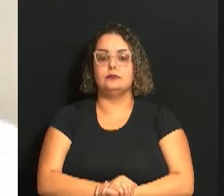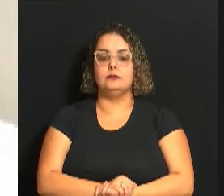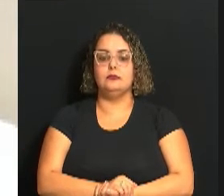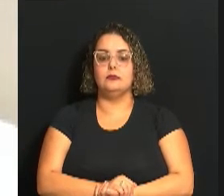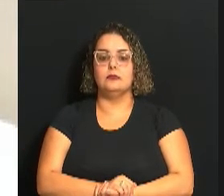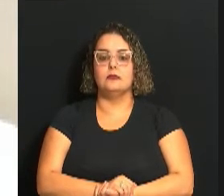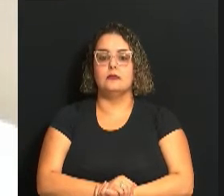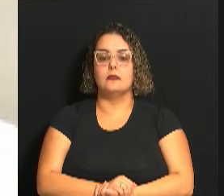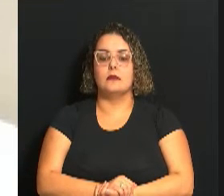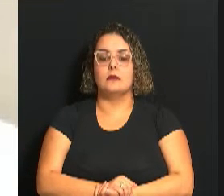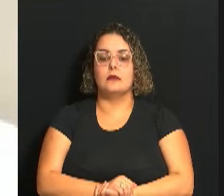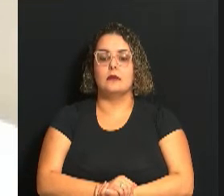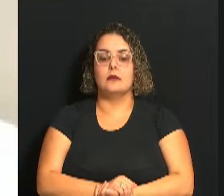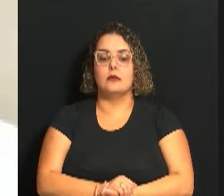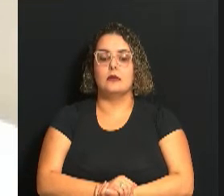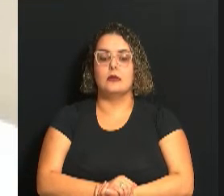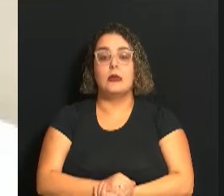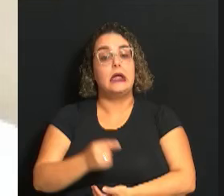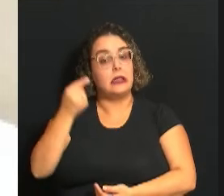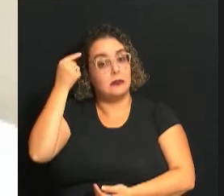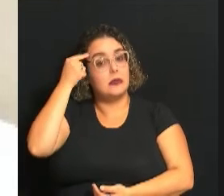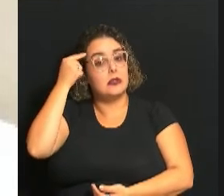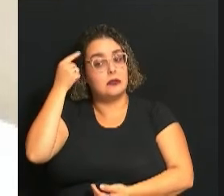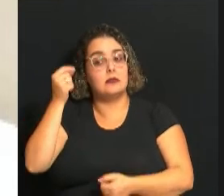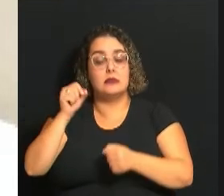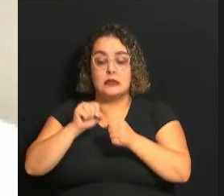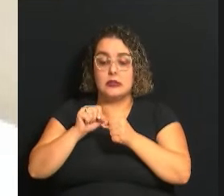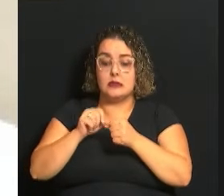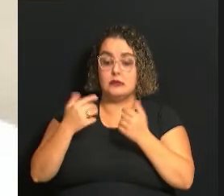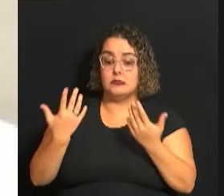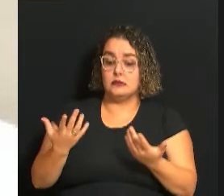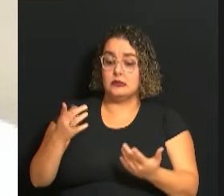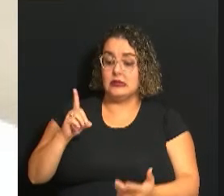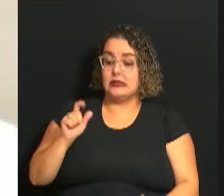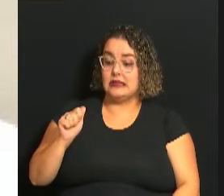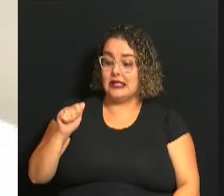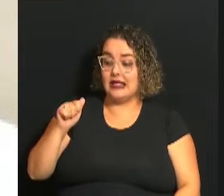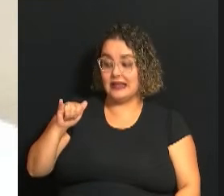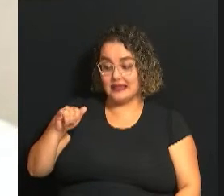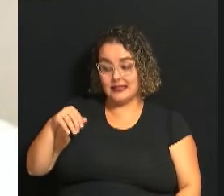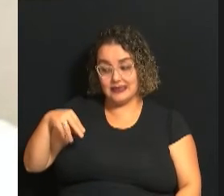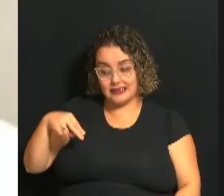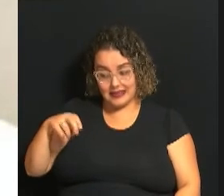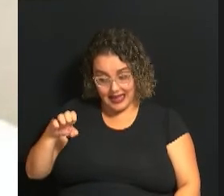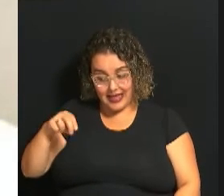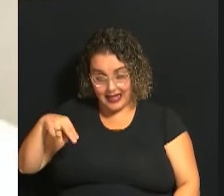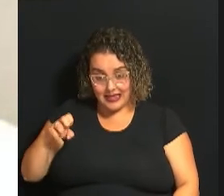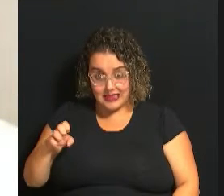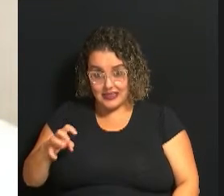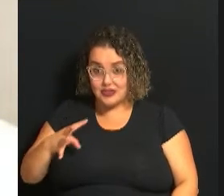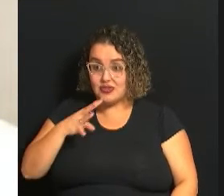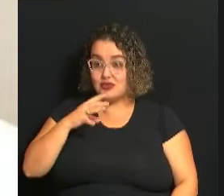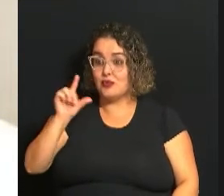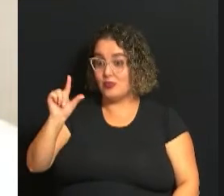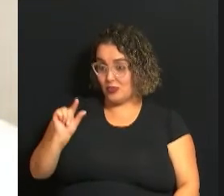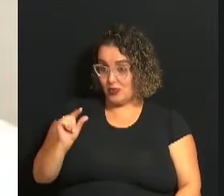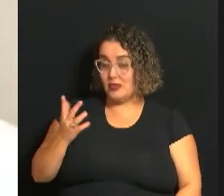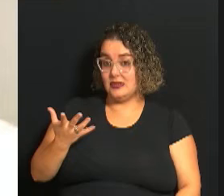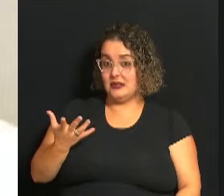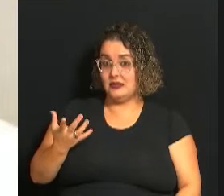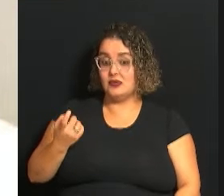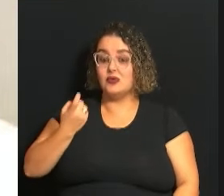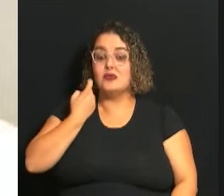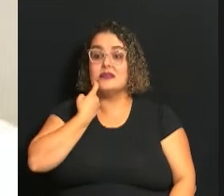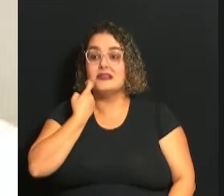então ele até pensou em fazer, só que ele falou: Daiane, eu acho que assim, a gente se conhece muito pouco tempo, porque eu conheci ele numa sexta-feira e